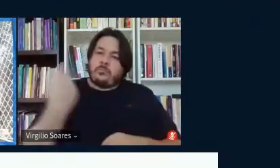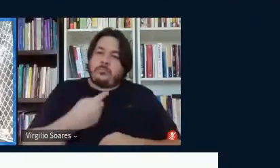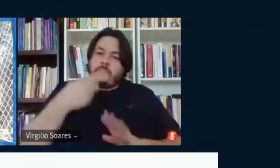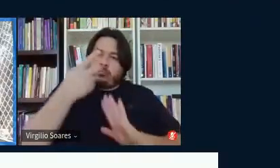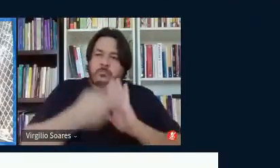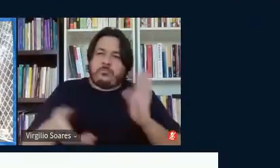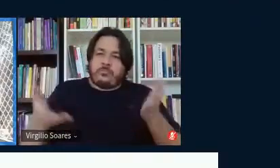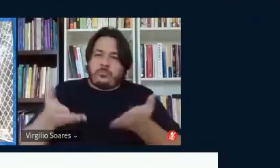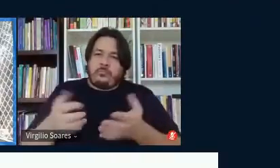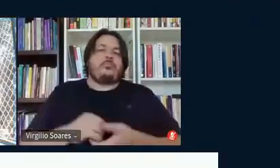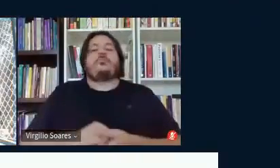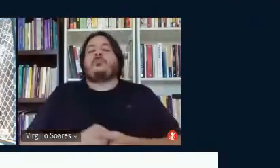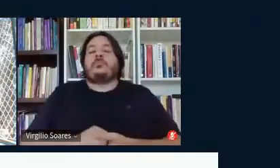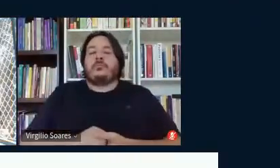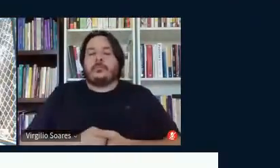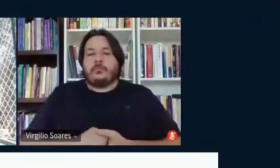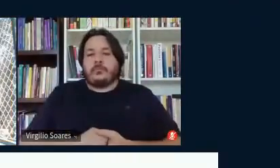atual.